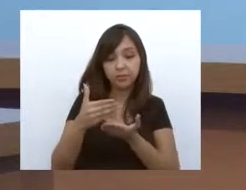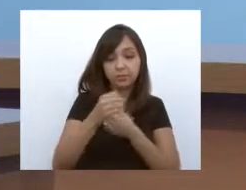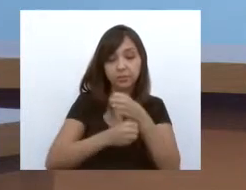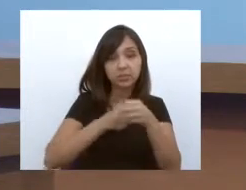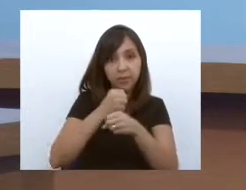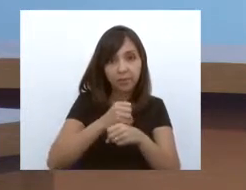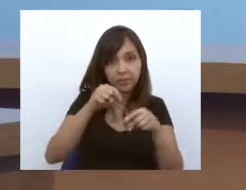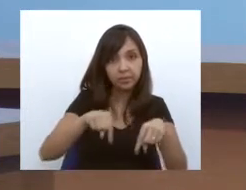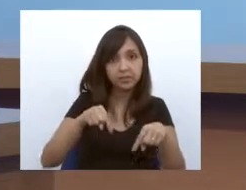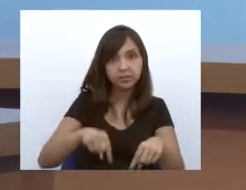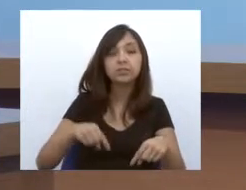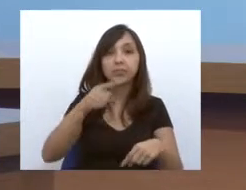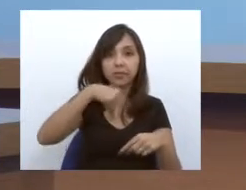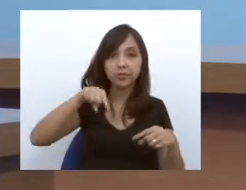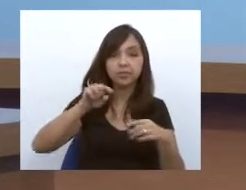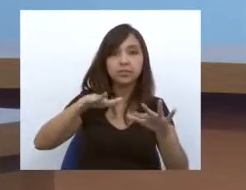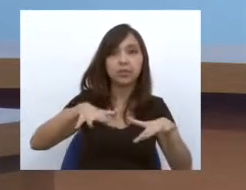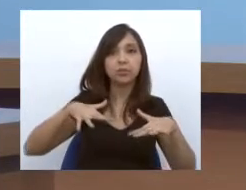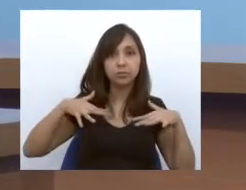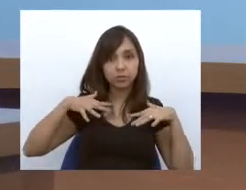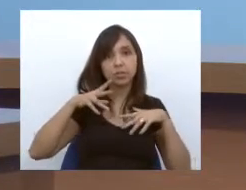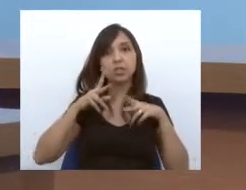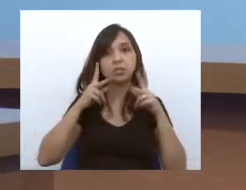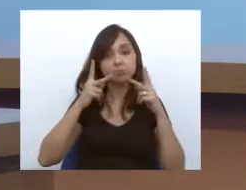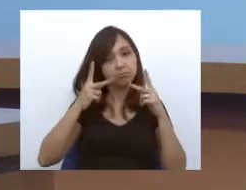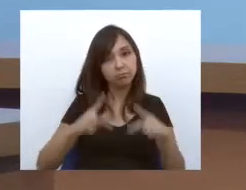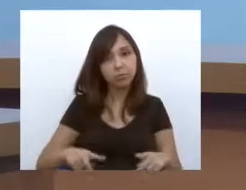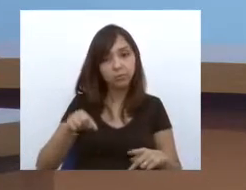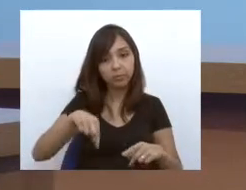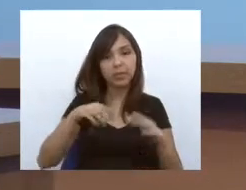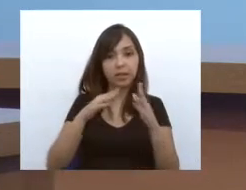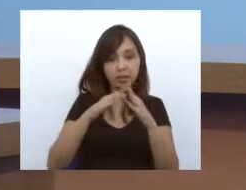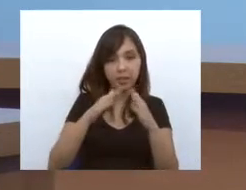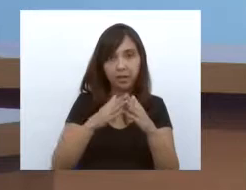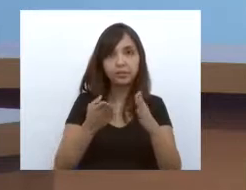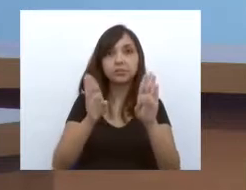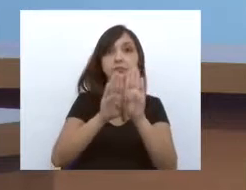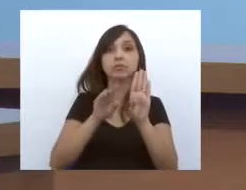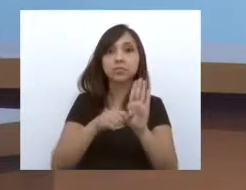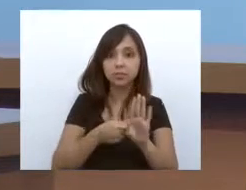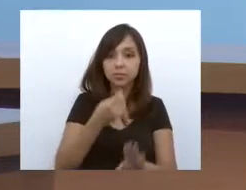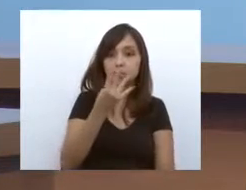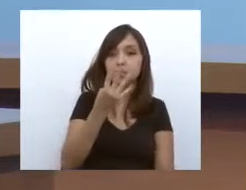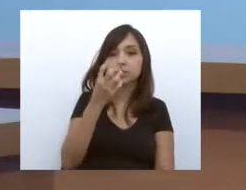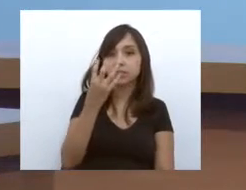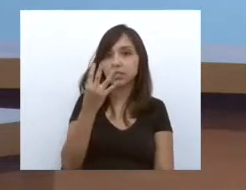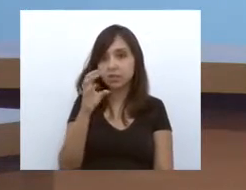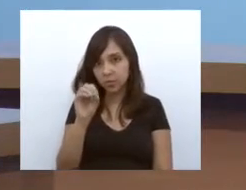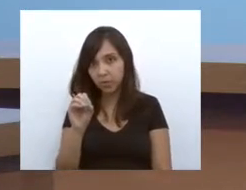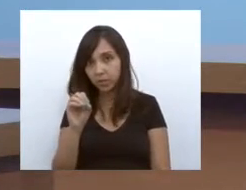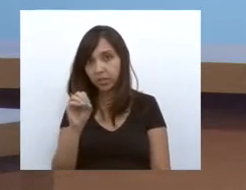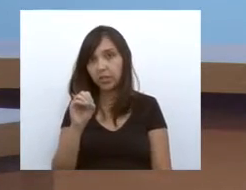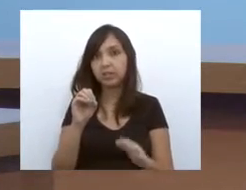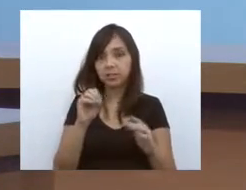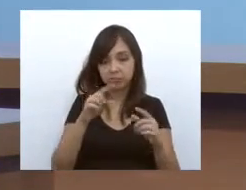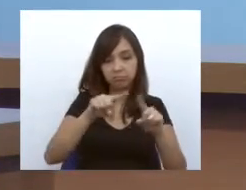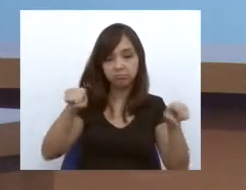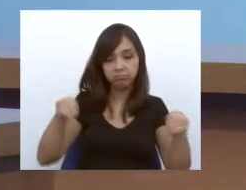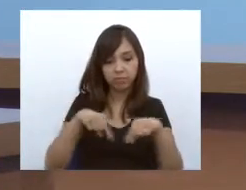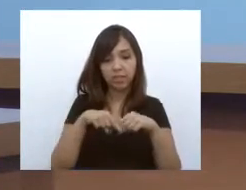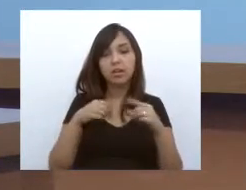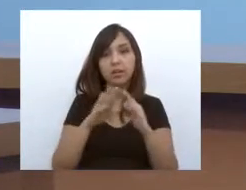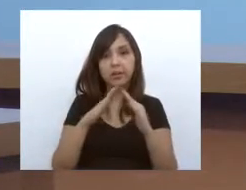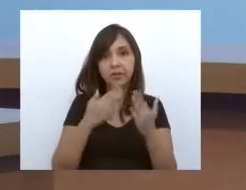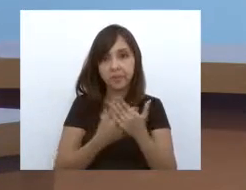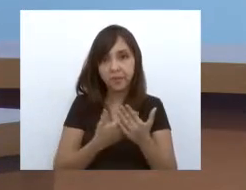ano, a gente fez uma audiência pública nessa casa pelo fechamento de 440 salas de aula. E agora, mais